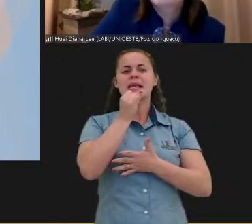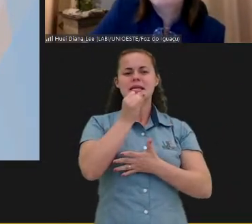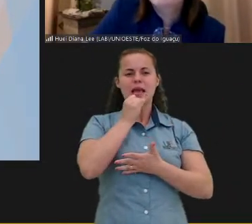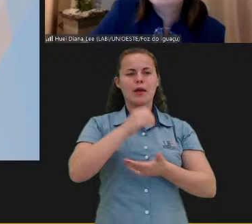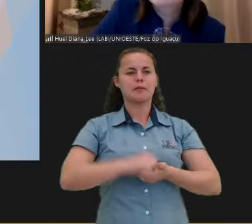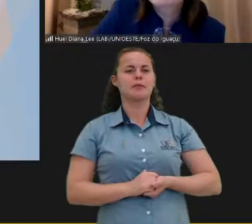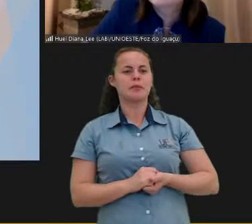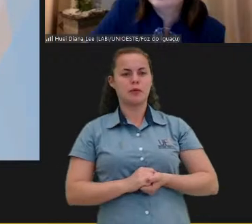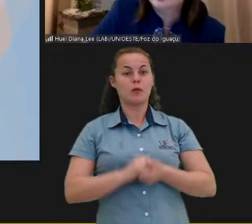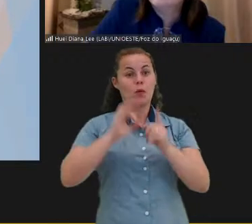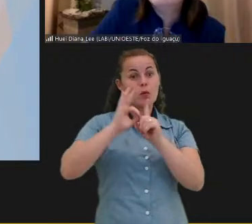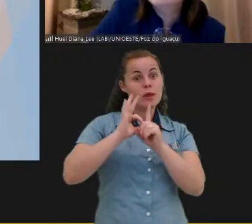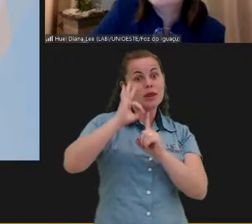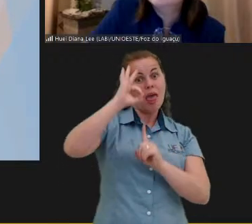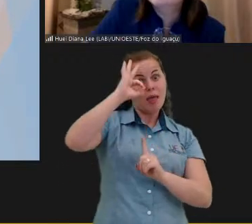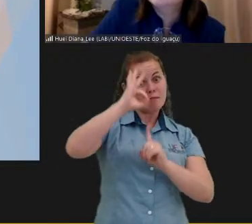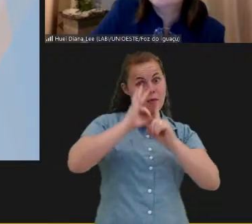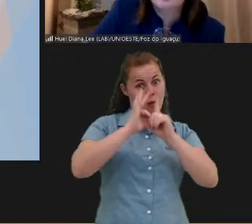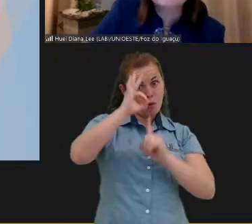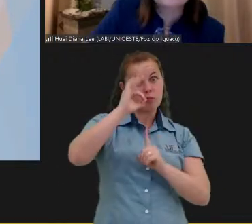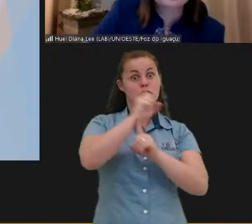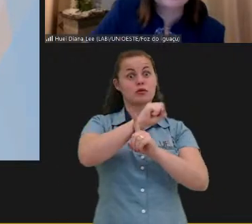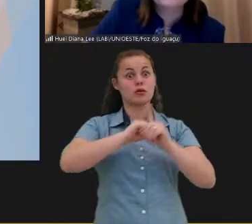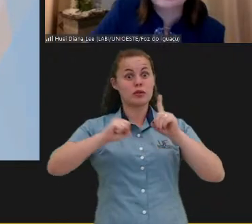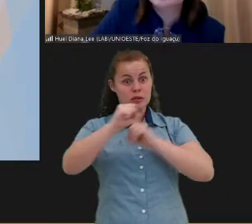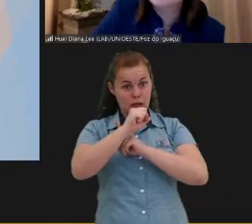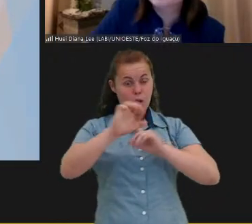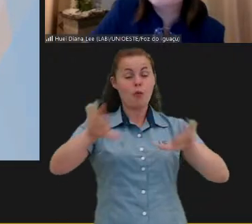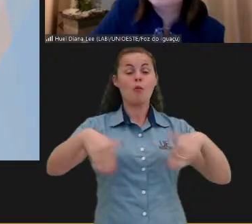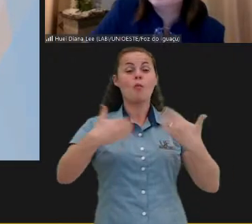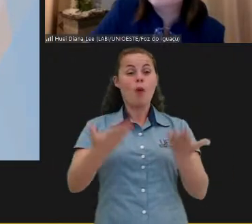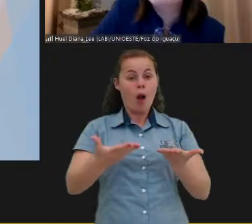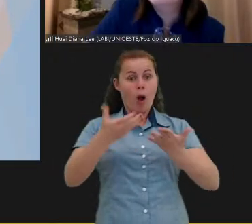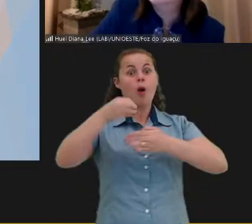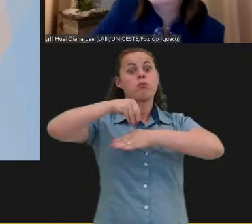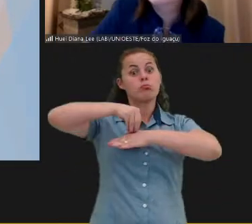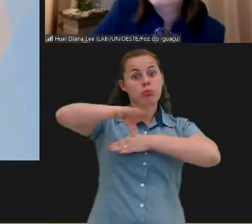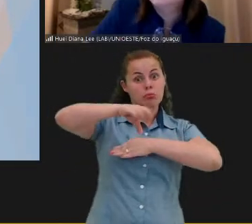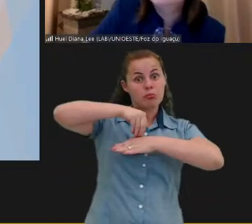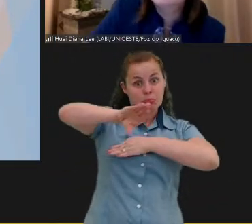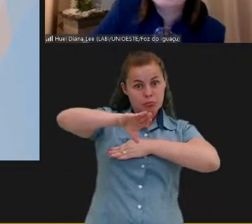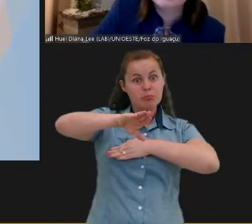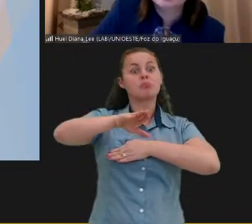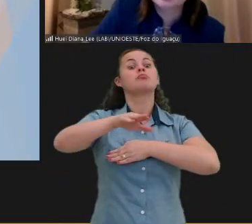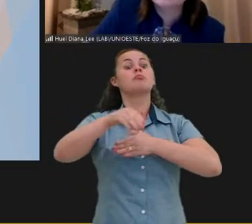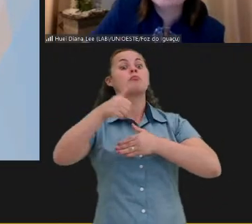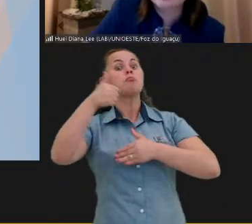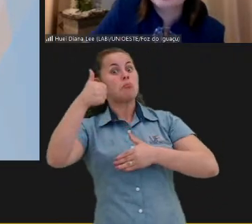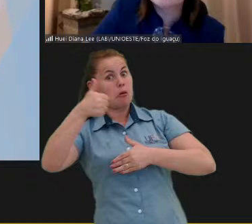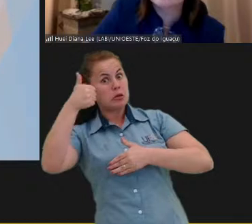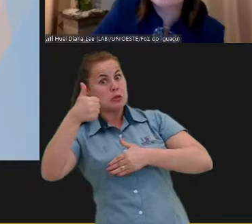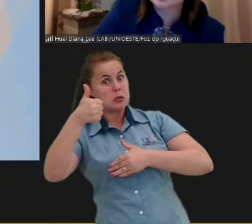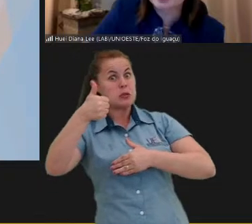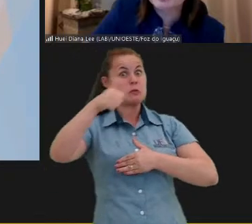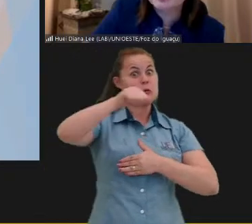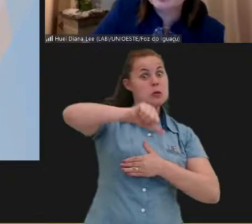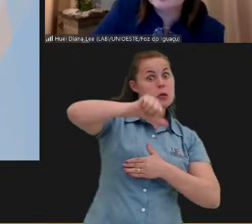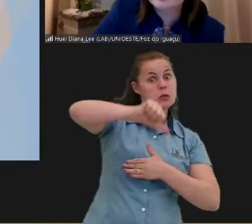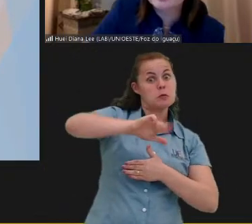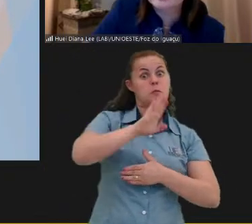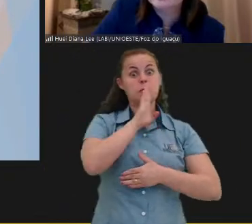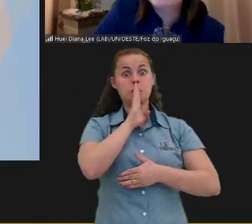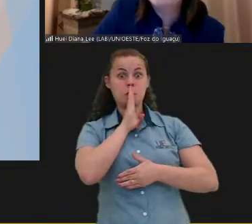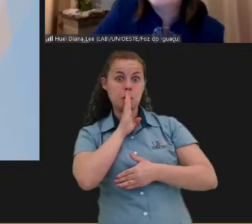um termômetro social no sentido de quais são os comentários positivos, neutros e negativos em relação aos